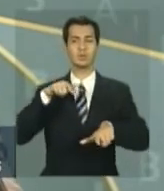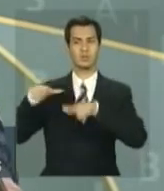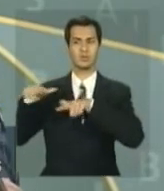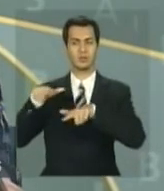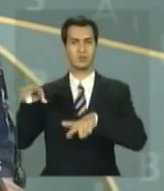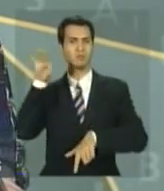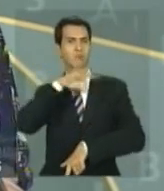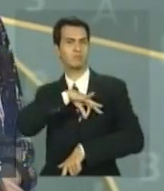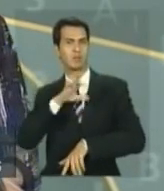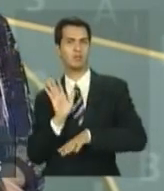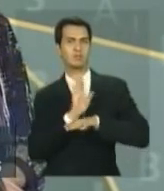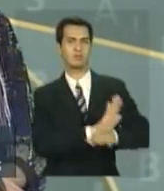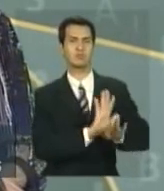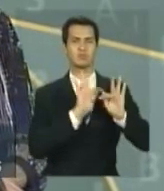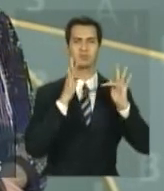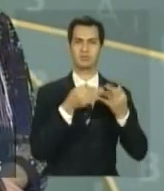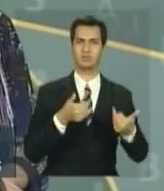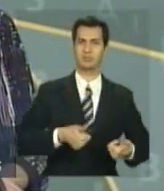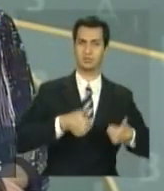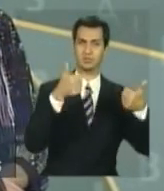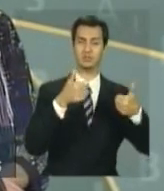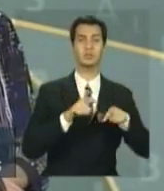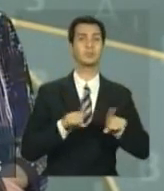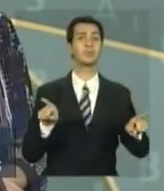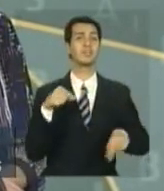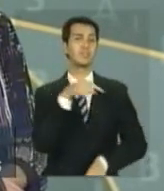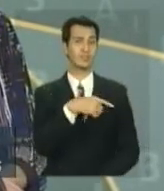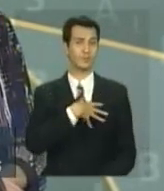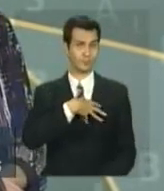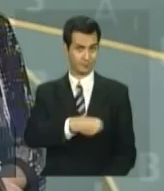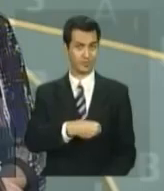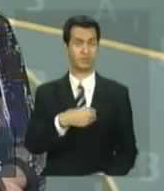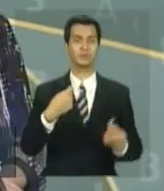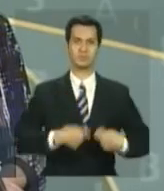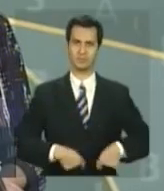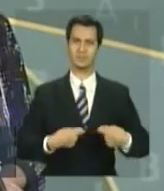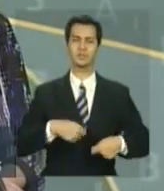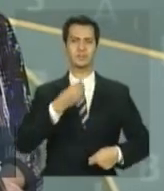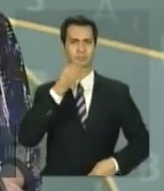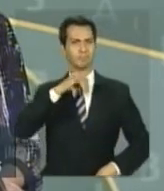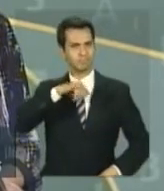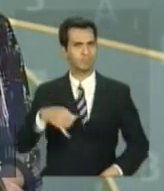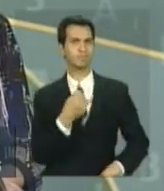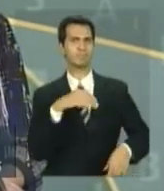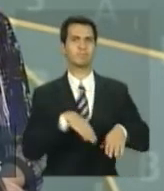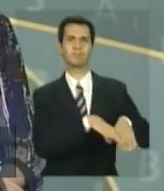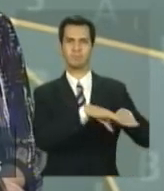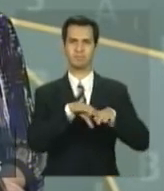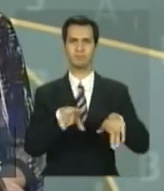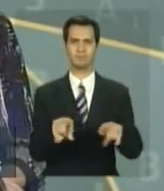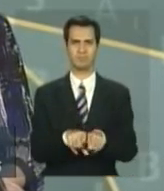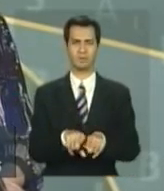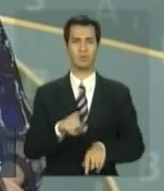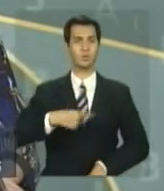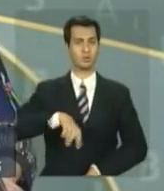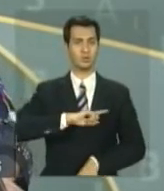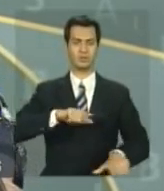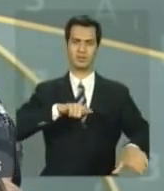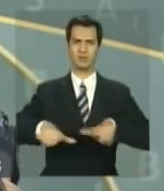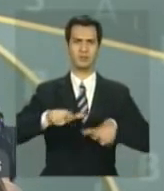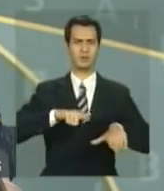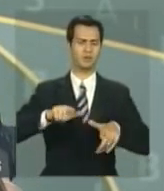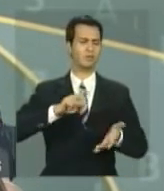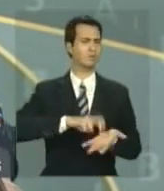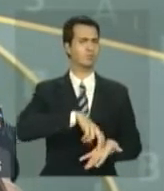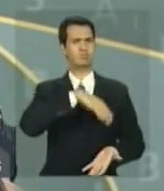é necessário que seus filhos tenham oportunidades iguais. Estamos trabalhando